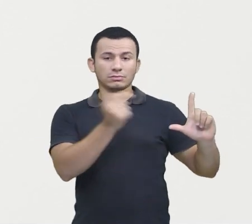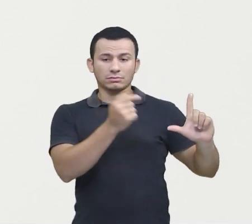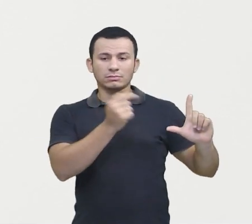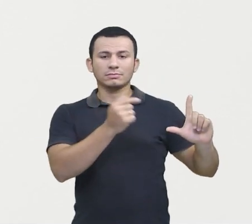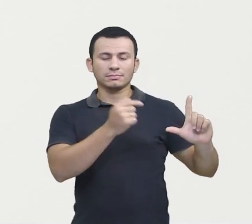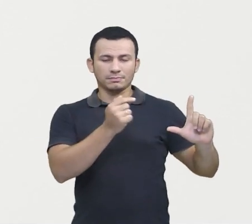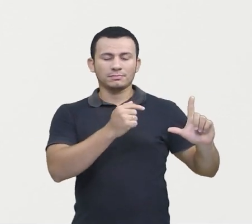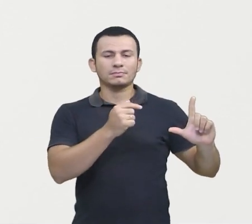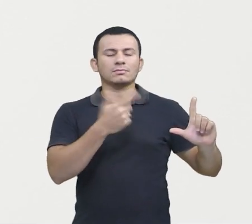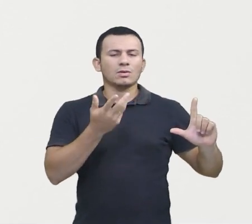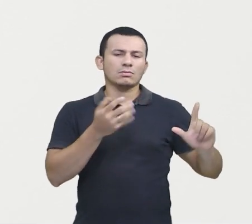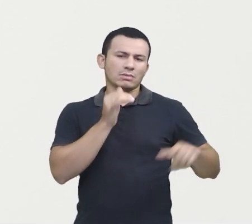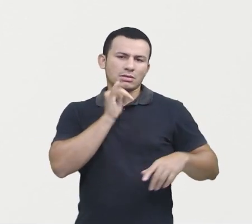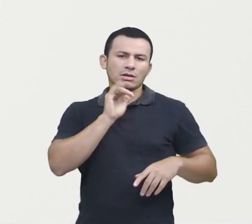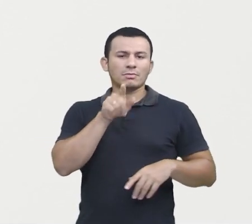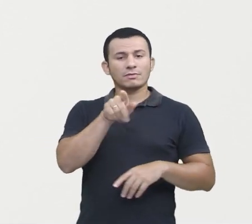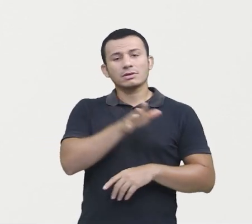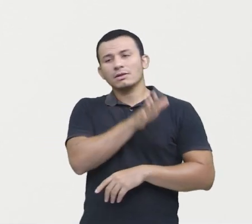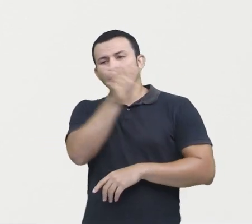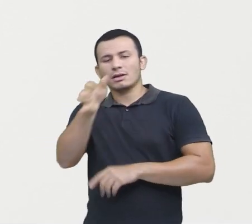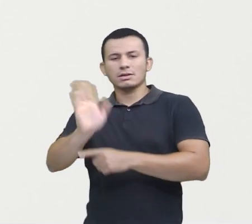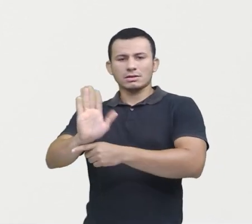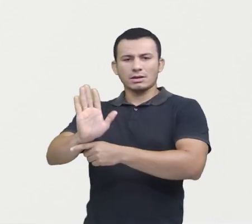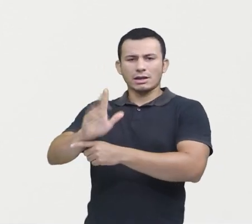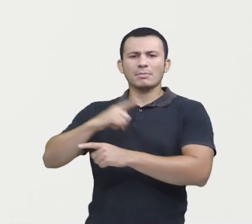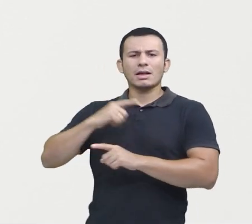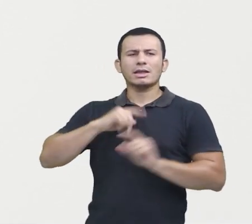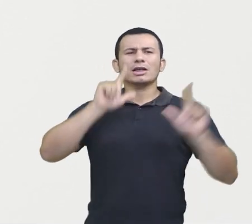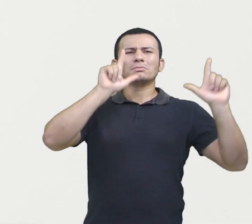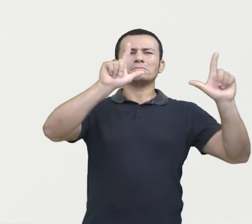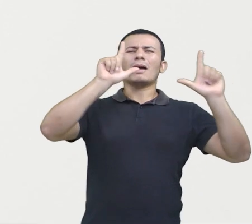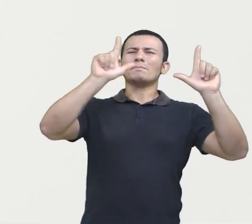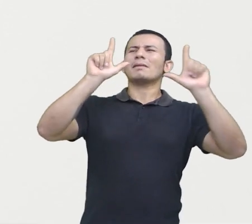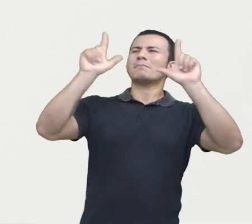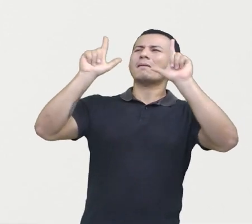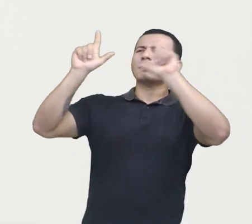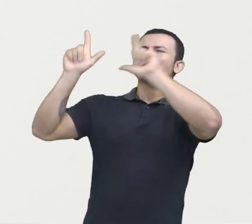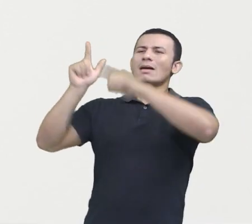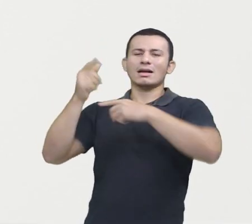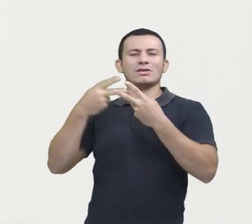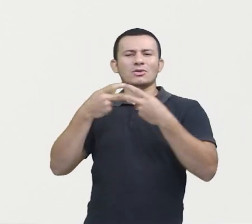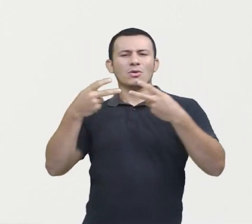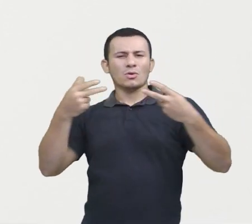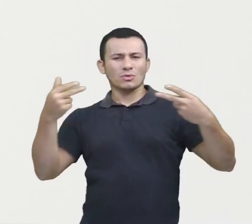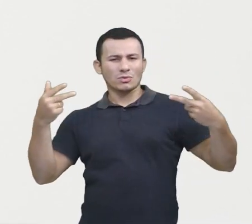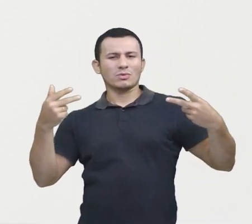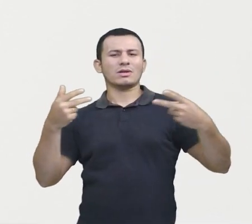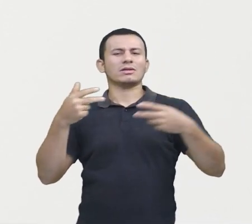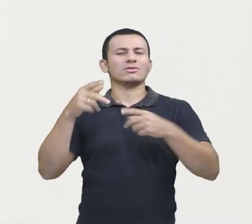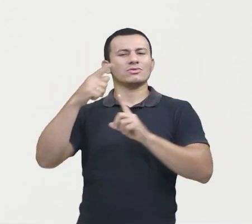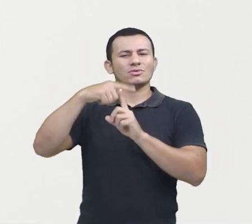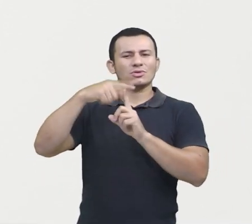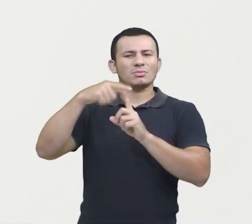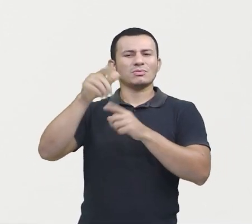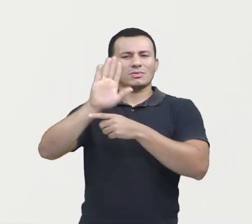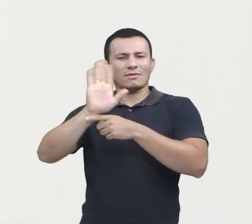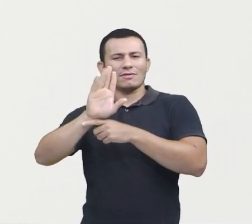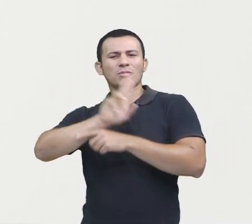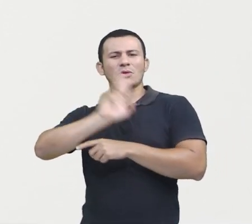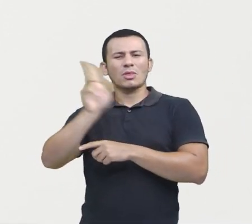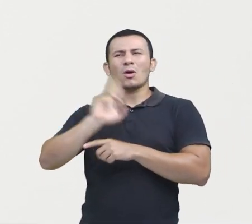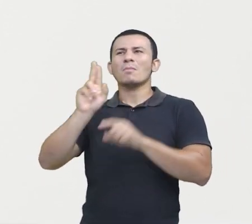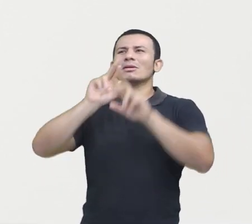nós vamos ao cinema, nós não vemos o cartaz dos filmes que estão para ser exibidos, para